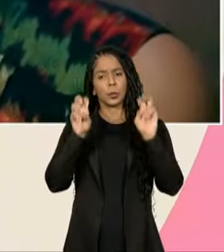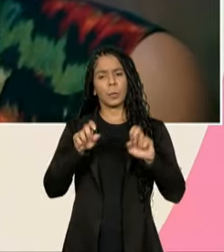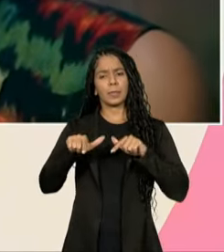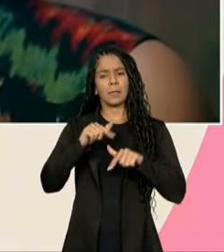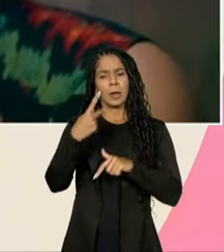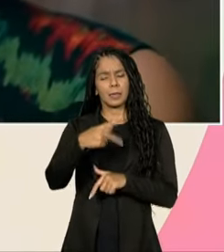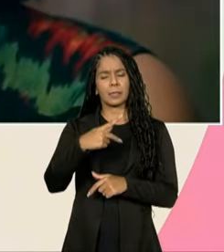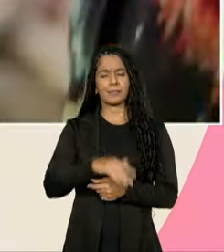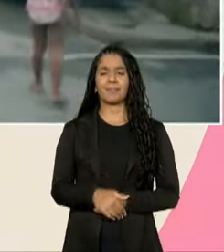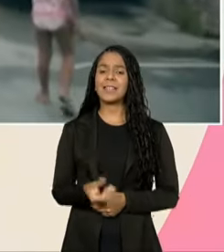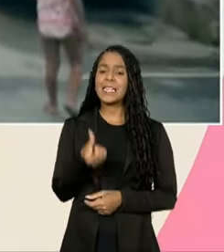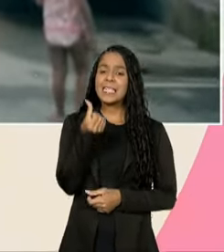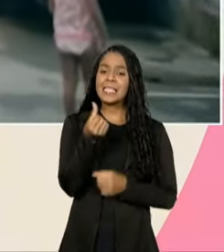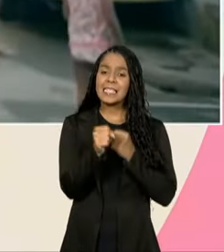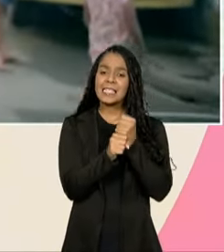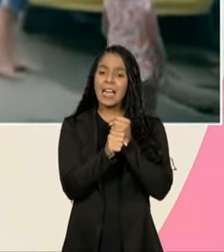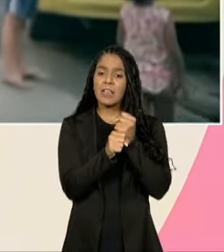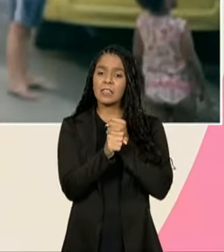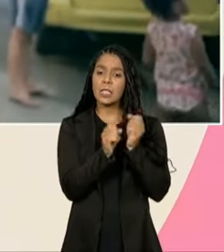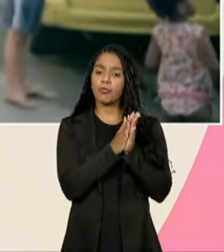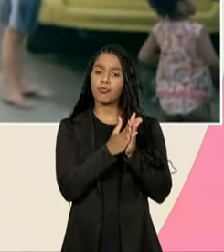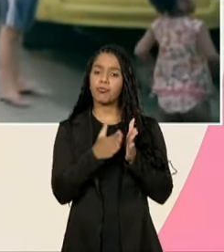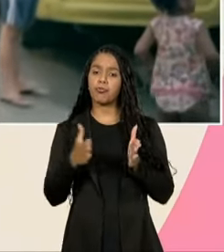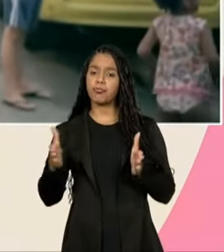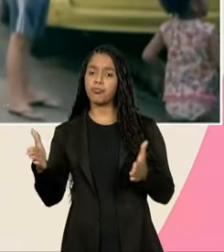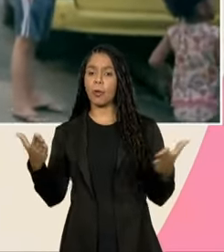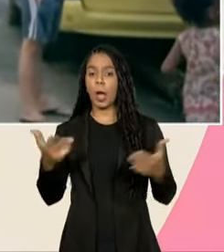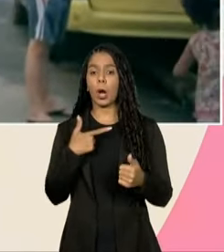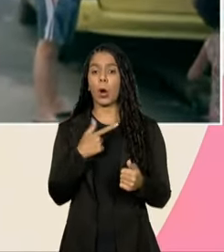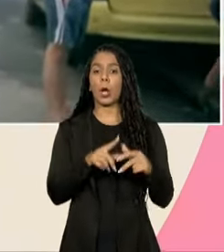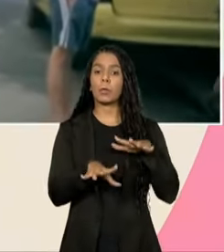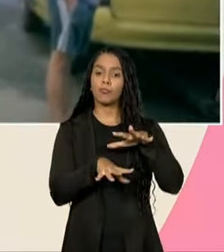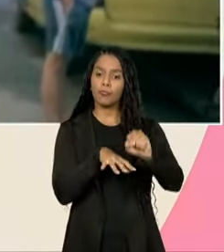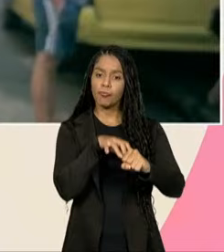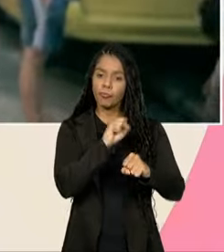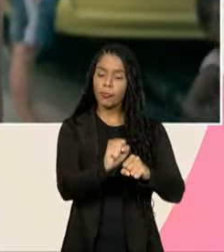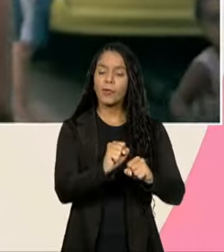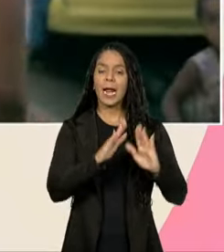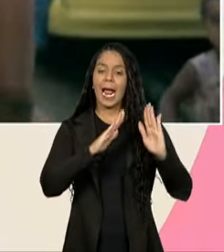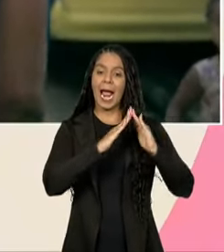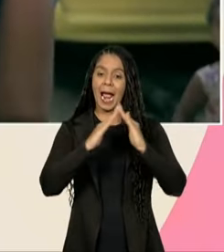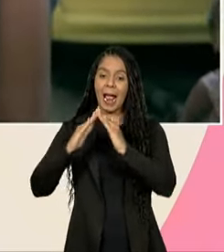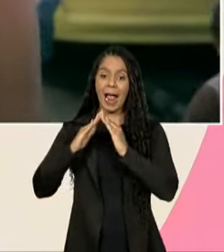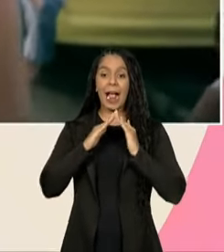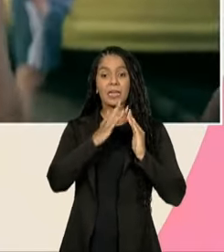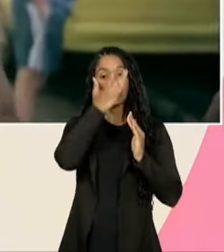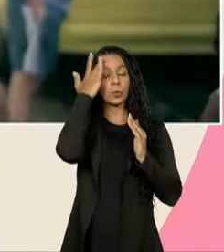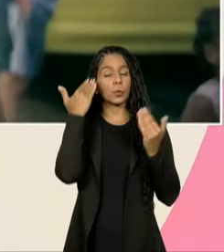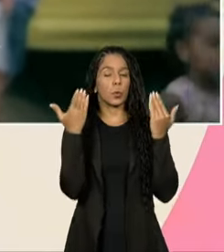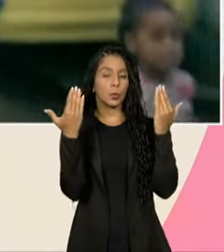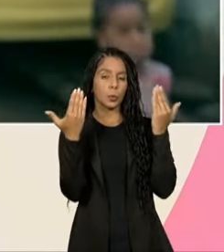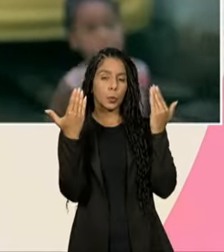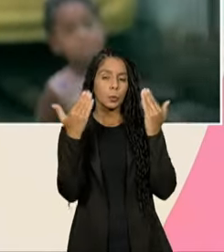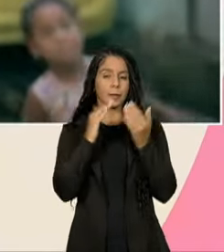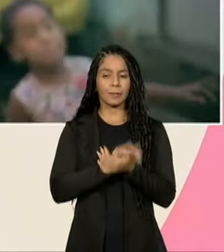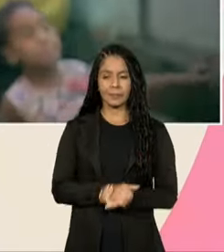Freixo. 6 anos se passaram e agora houve a busca e apreensão de provas nas casas dos suspeitos. Você acha